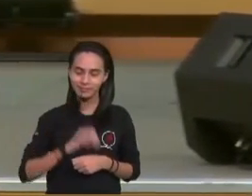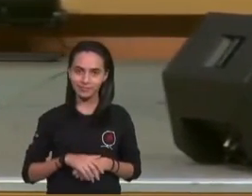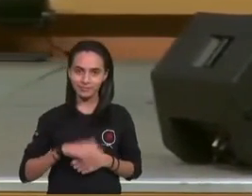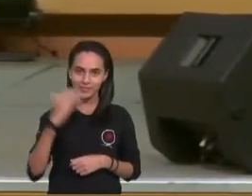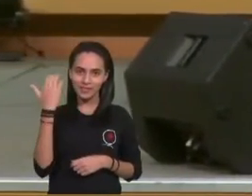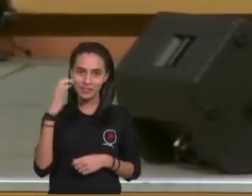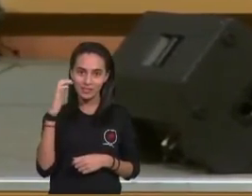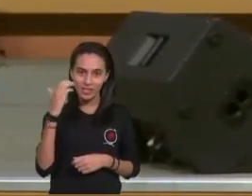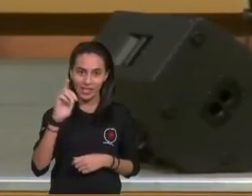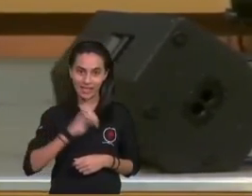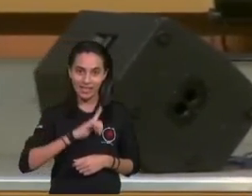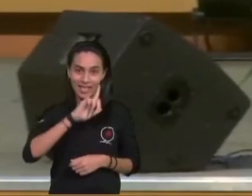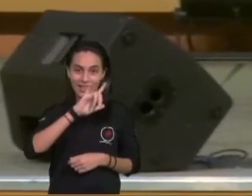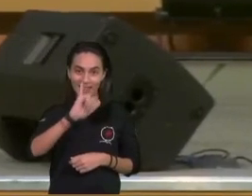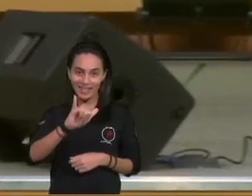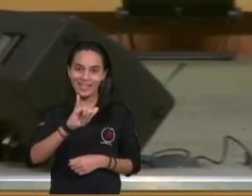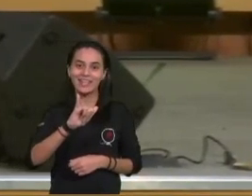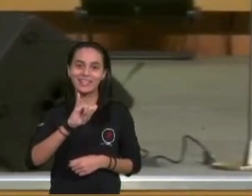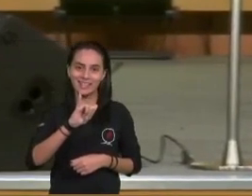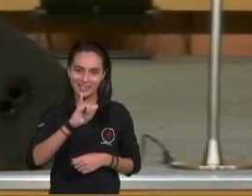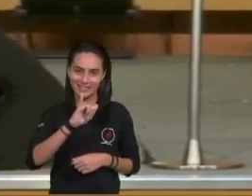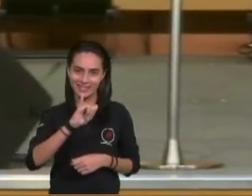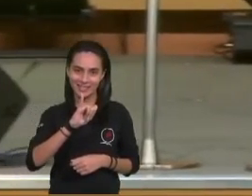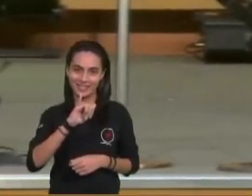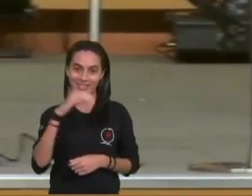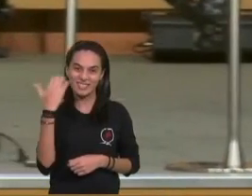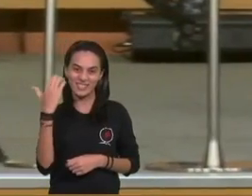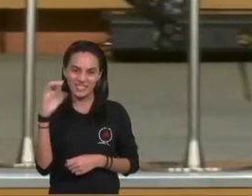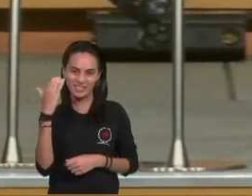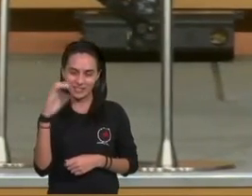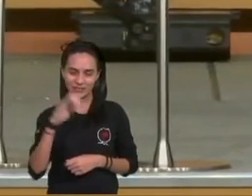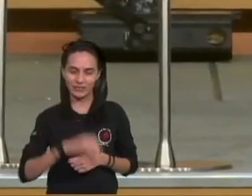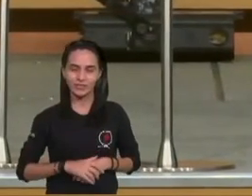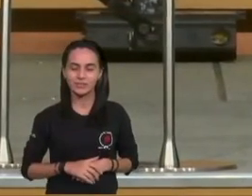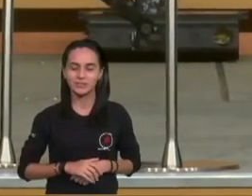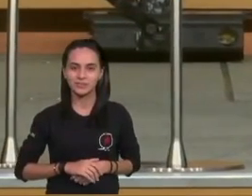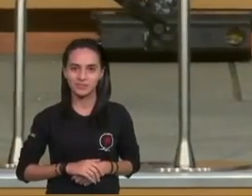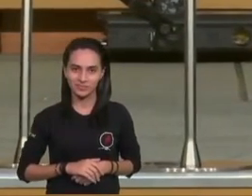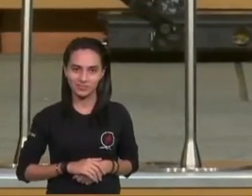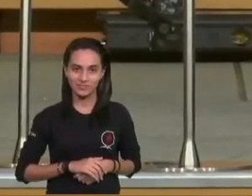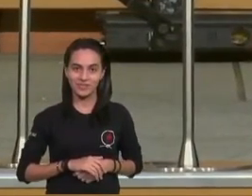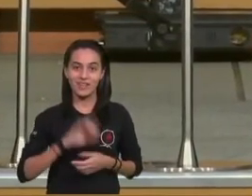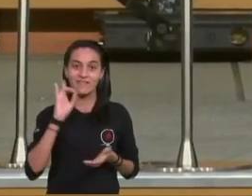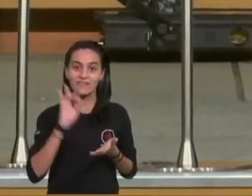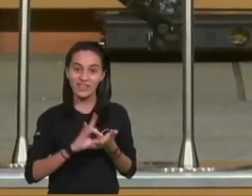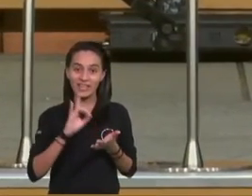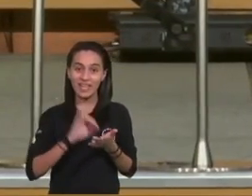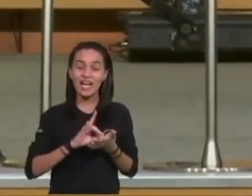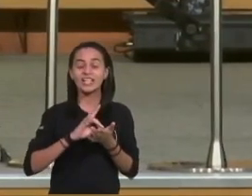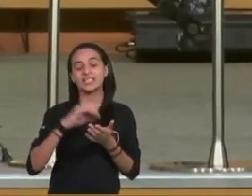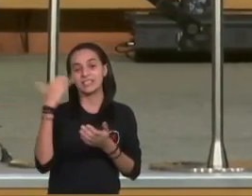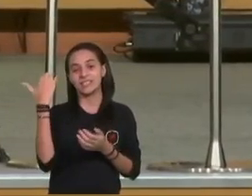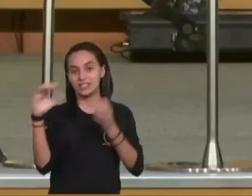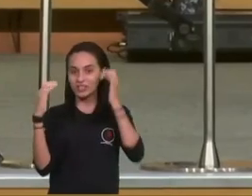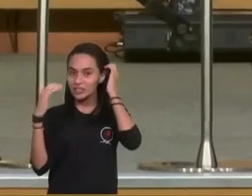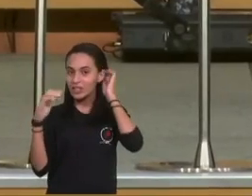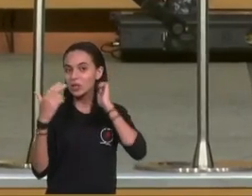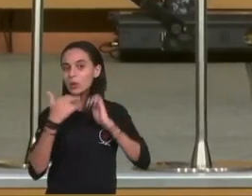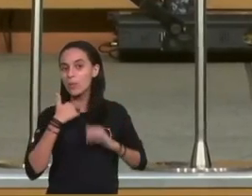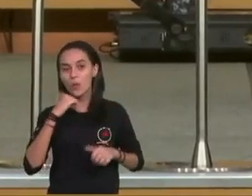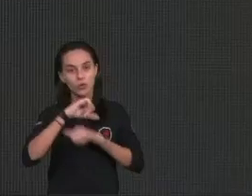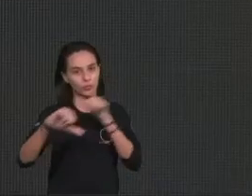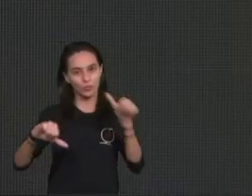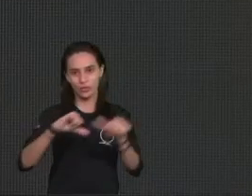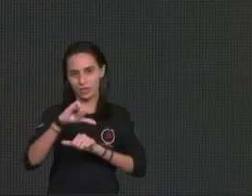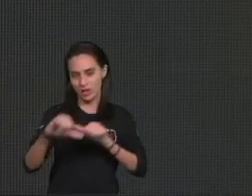coisa chamada a lei científica O que são as leis científicas são verdades científicas que não podem